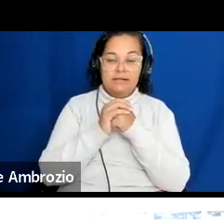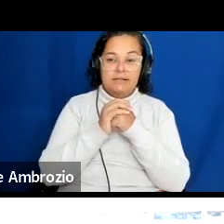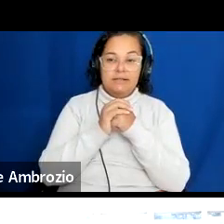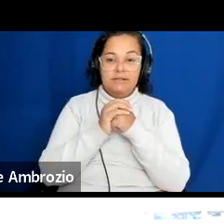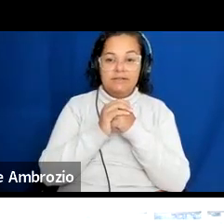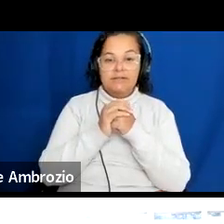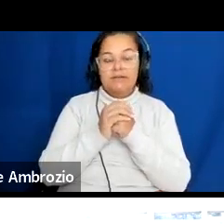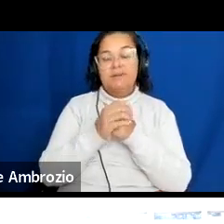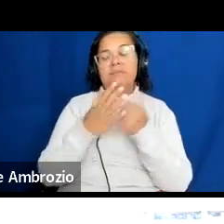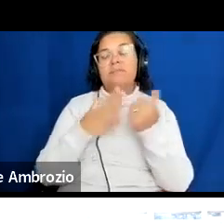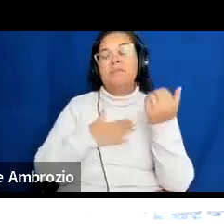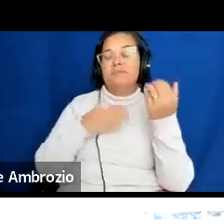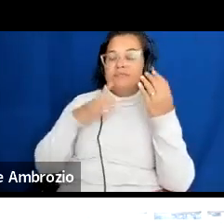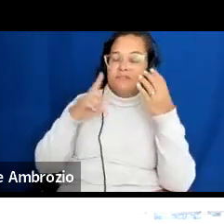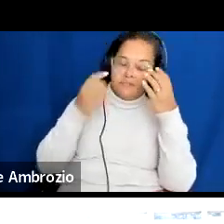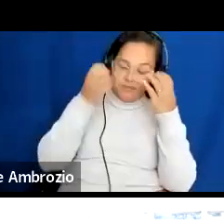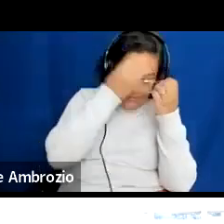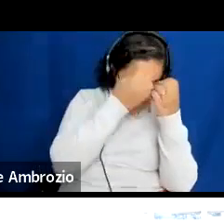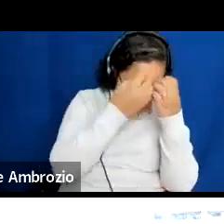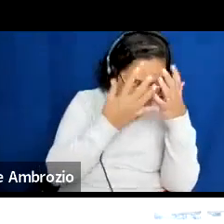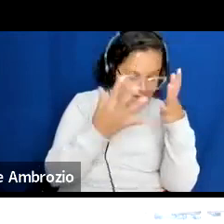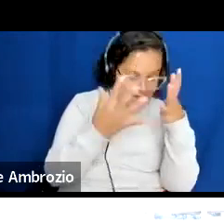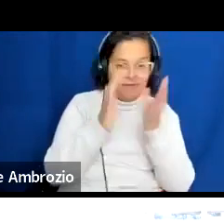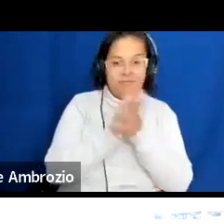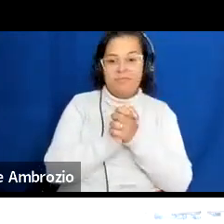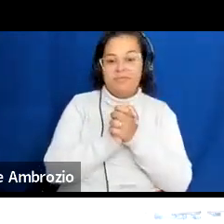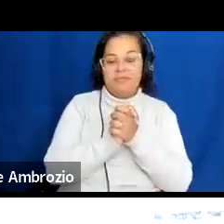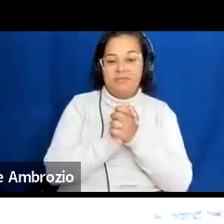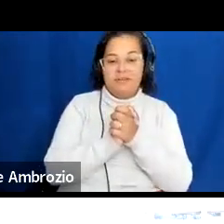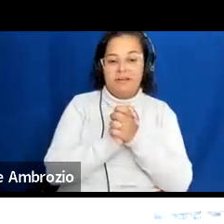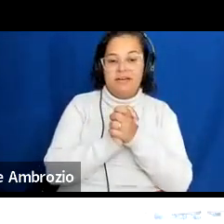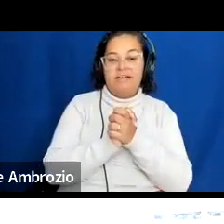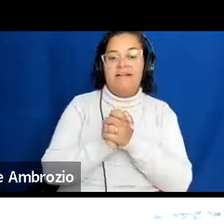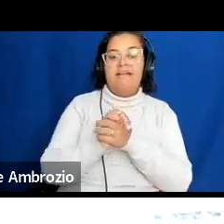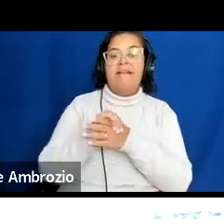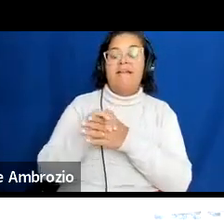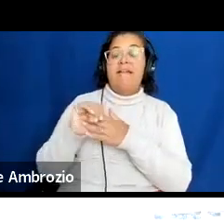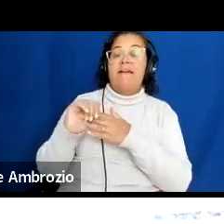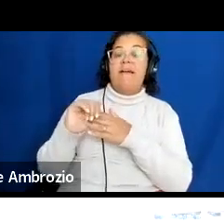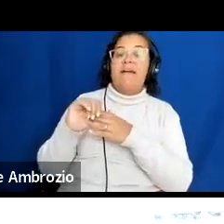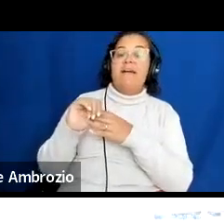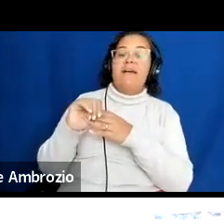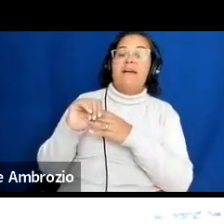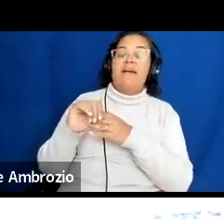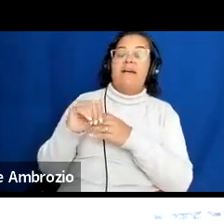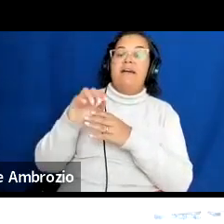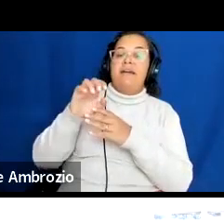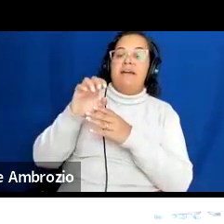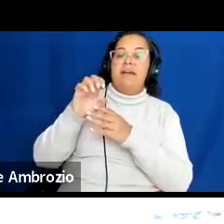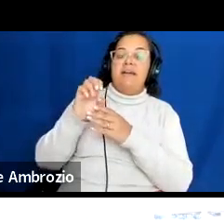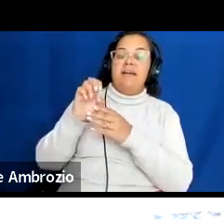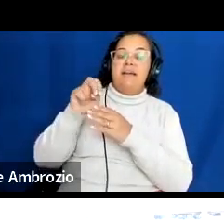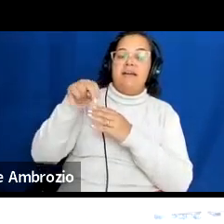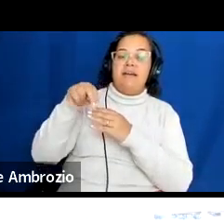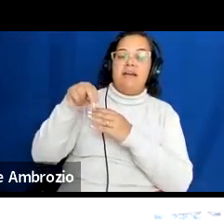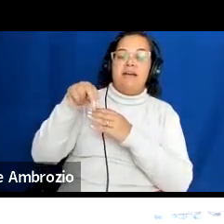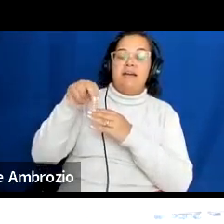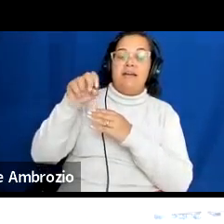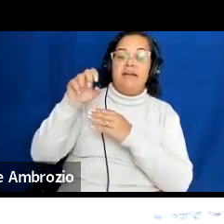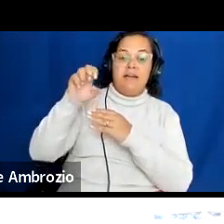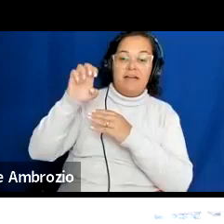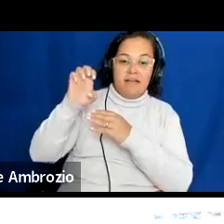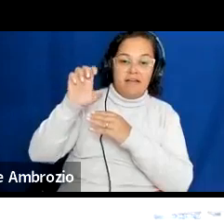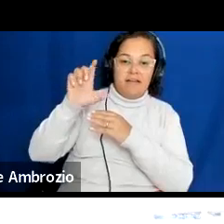meu Deus, estou me fugindo o nome agora, é o Son Hettel, a pesquisa que o Son Hettel faz sobre